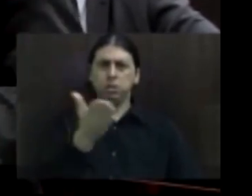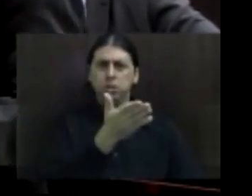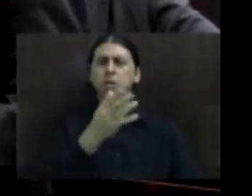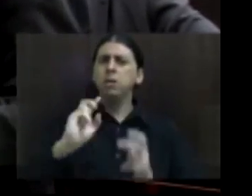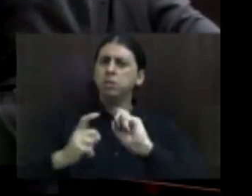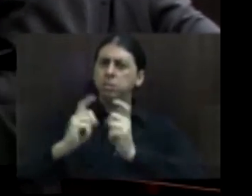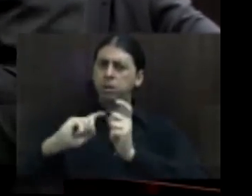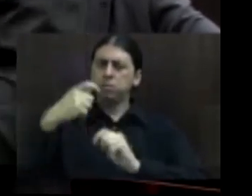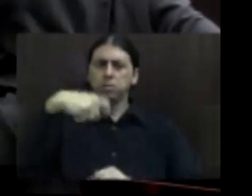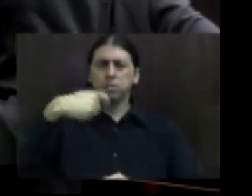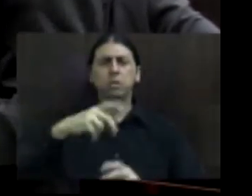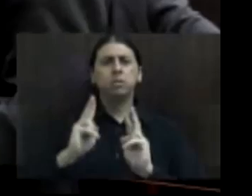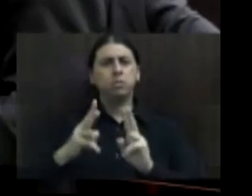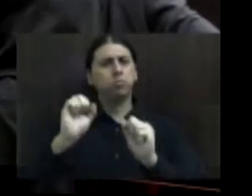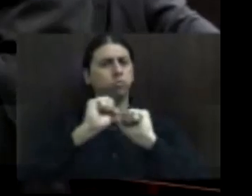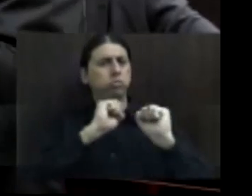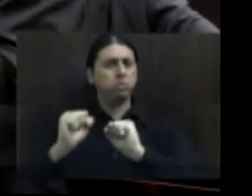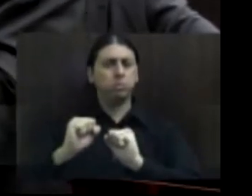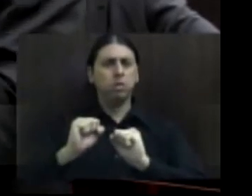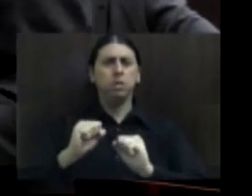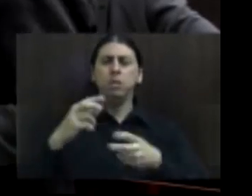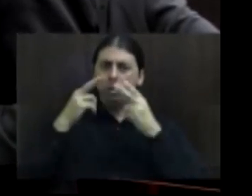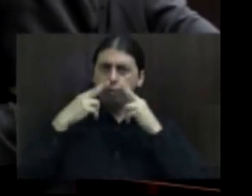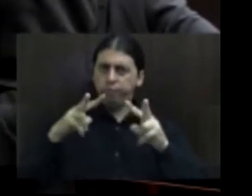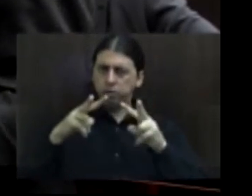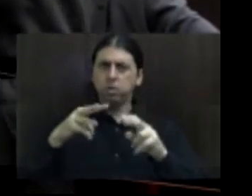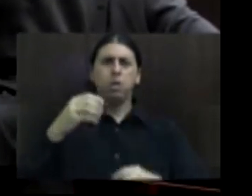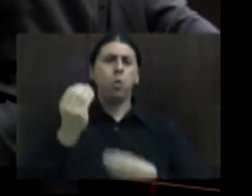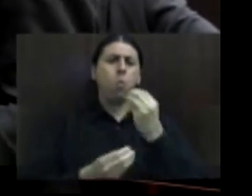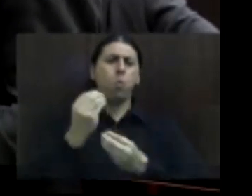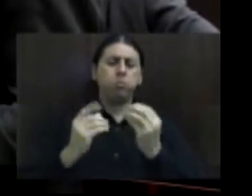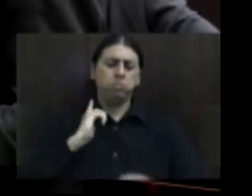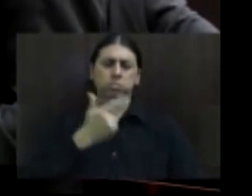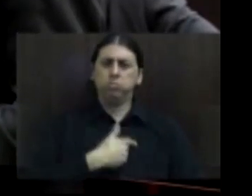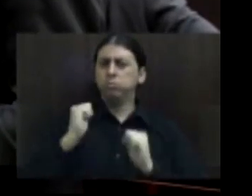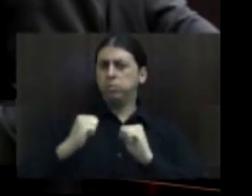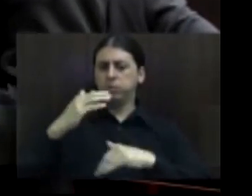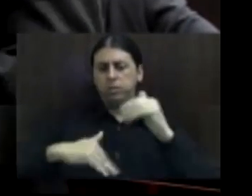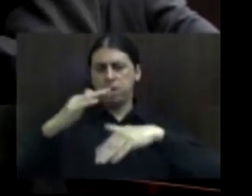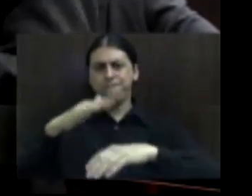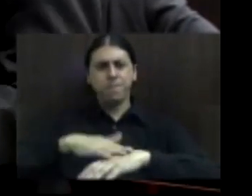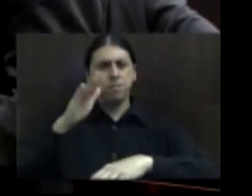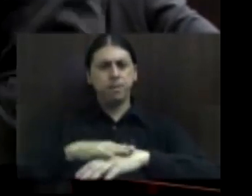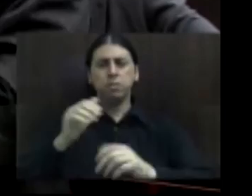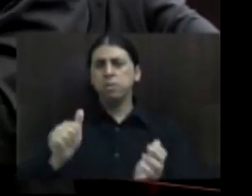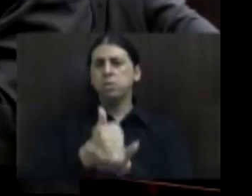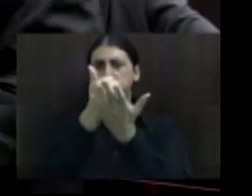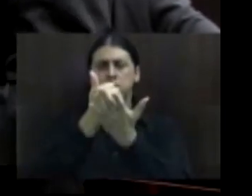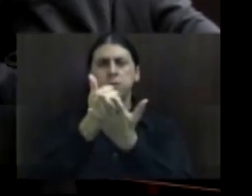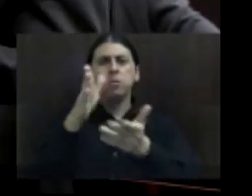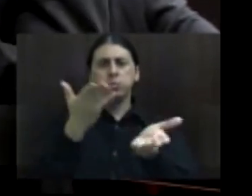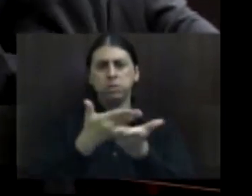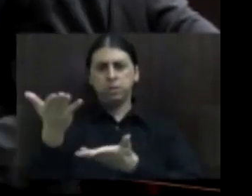necessrios e sempre que possvel para vermos nós podemos ainda avançar mais na melhoria dos